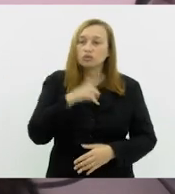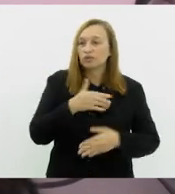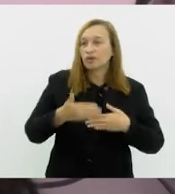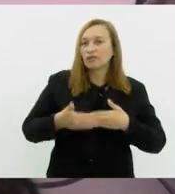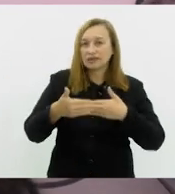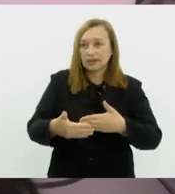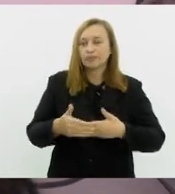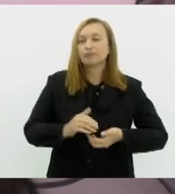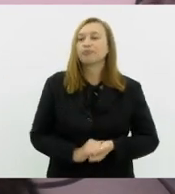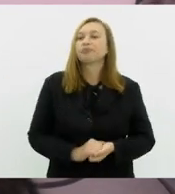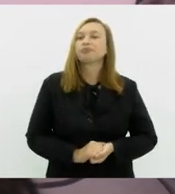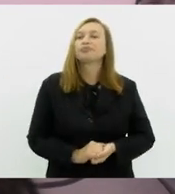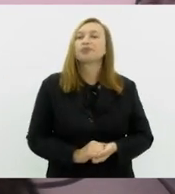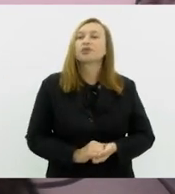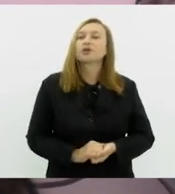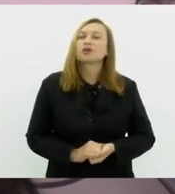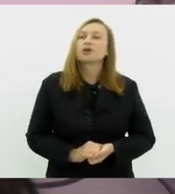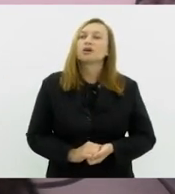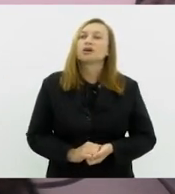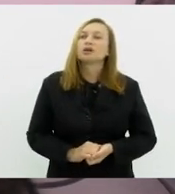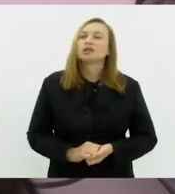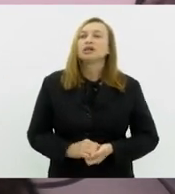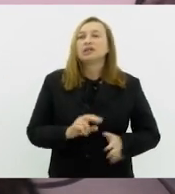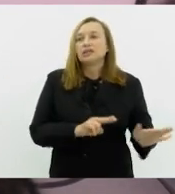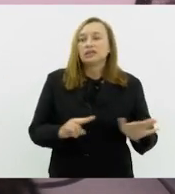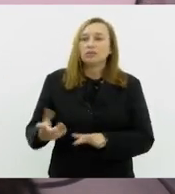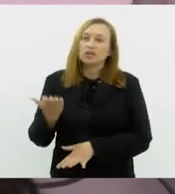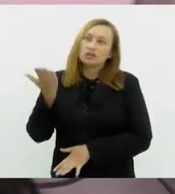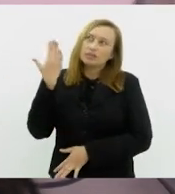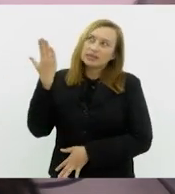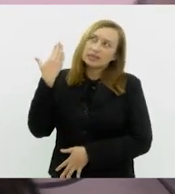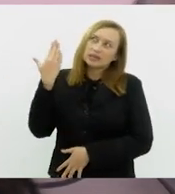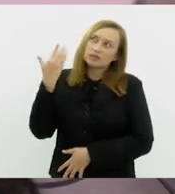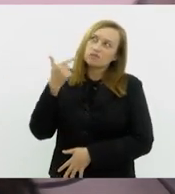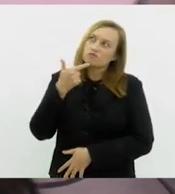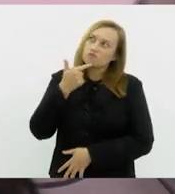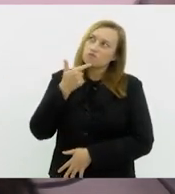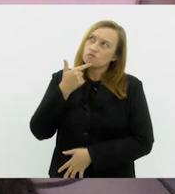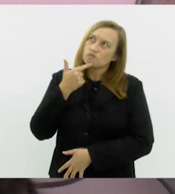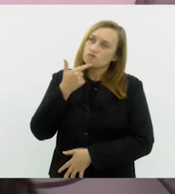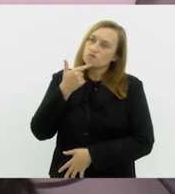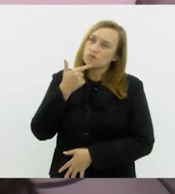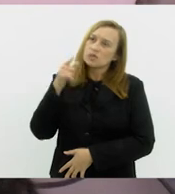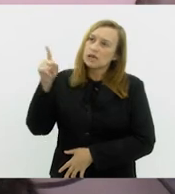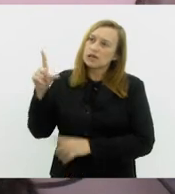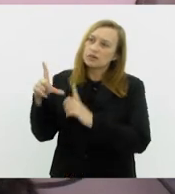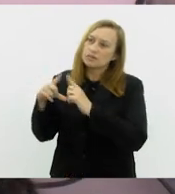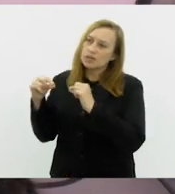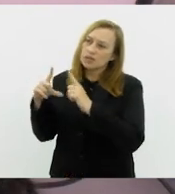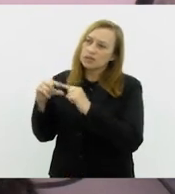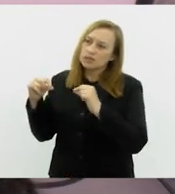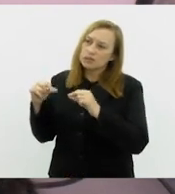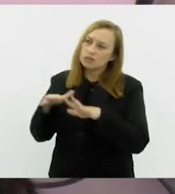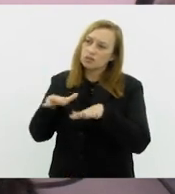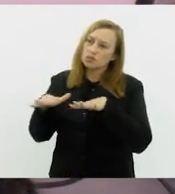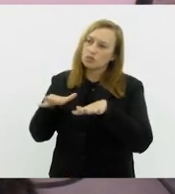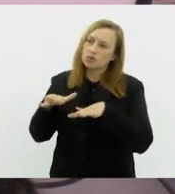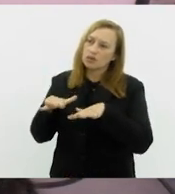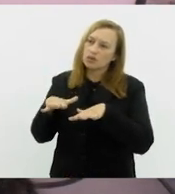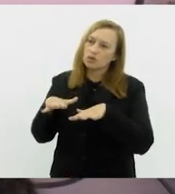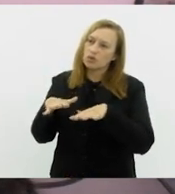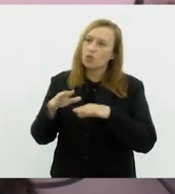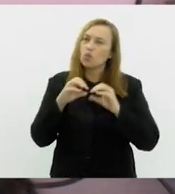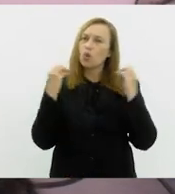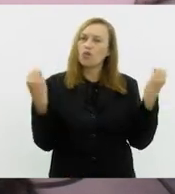avançar. Eu vim na semana passada de um momento lá em Brasília, que uma